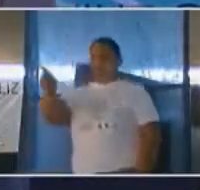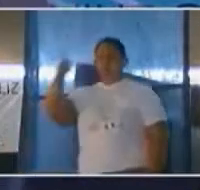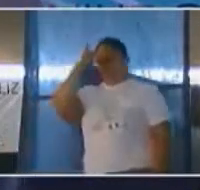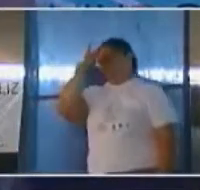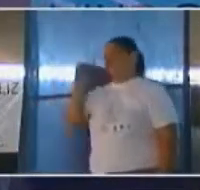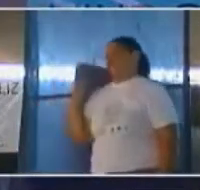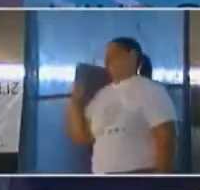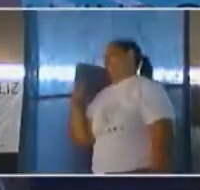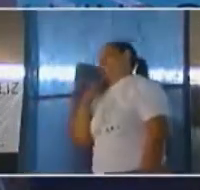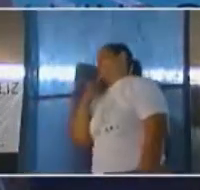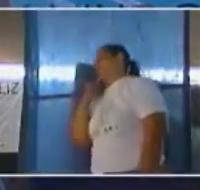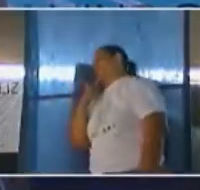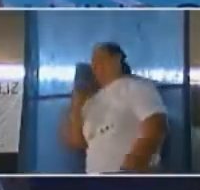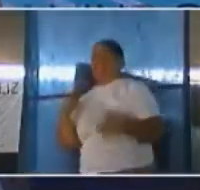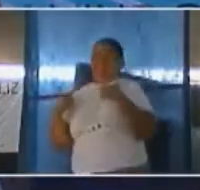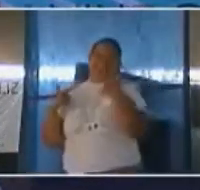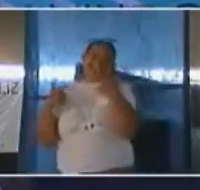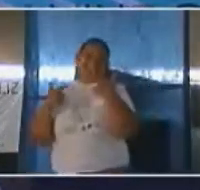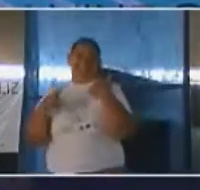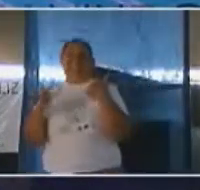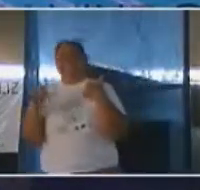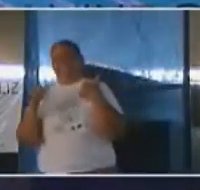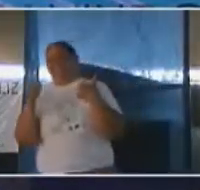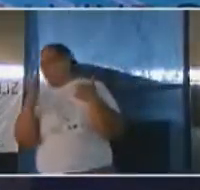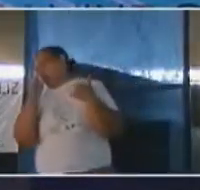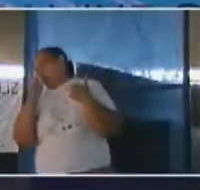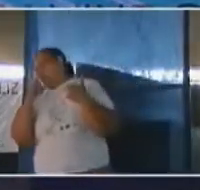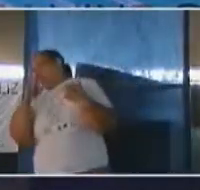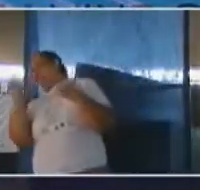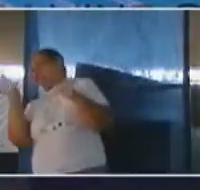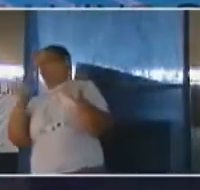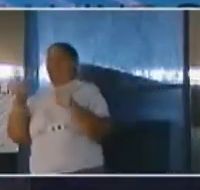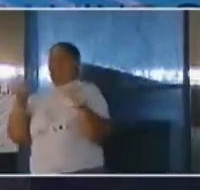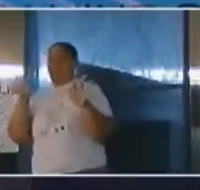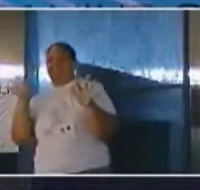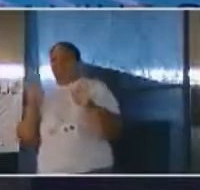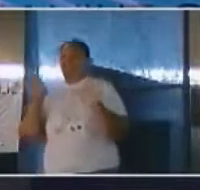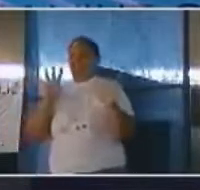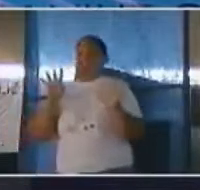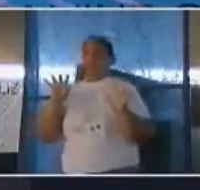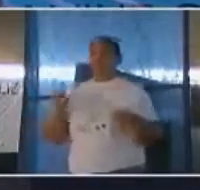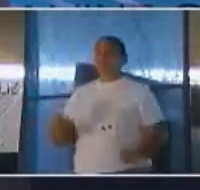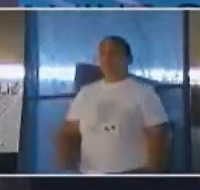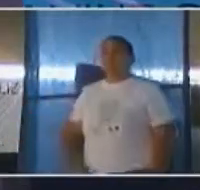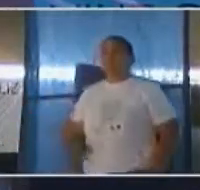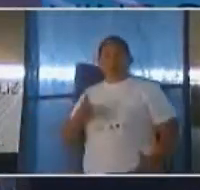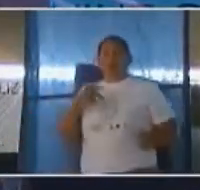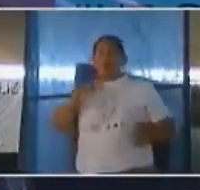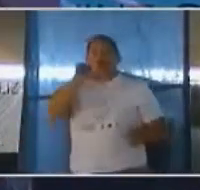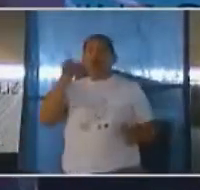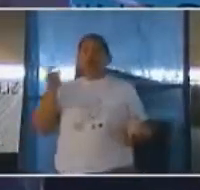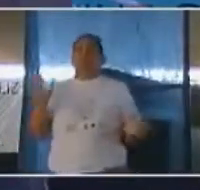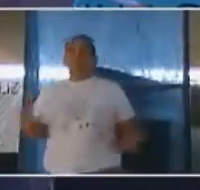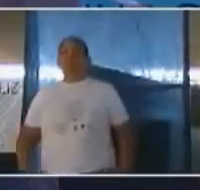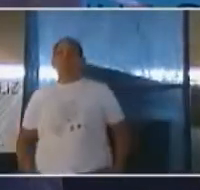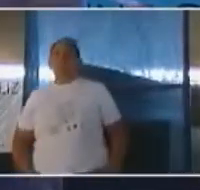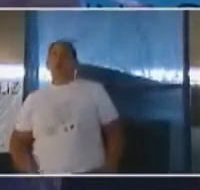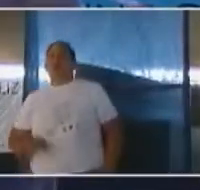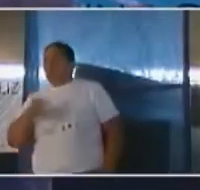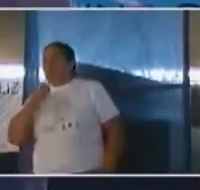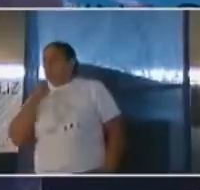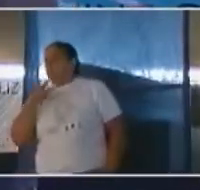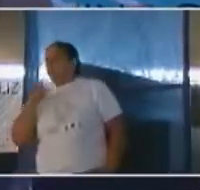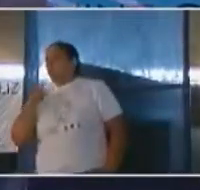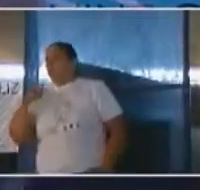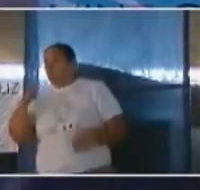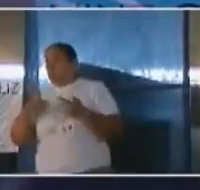disseram: em outra ocasião, nós queremos ouvir você falar mais sobre esse assunto. Então Paulo foi embora